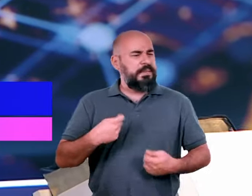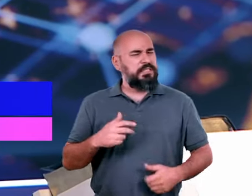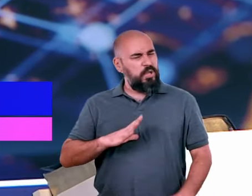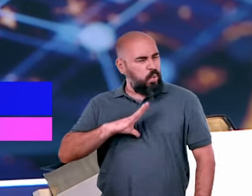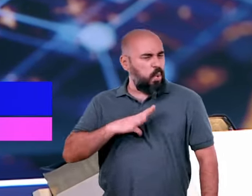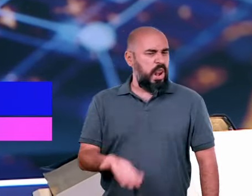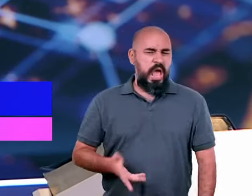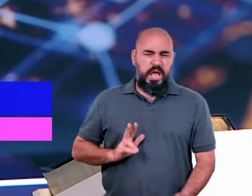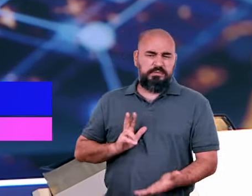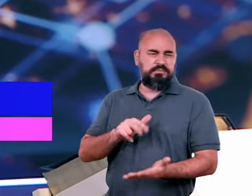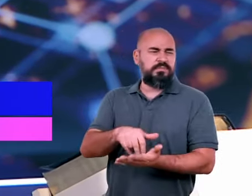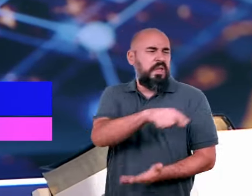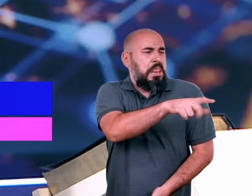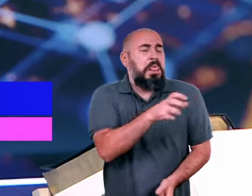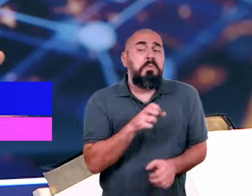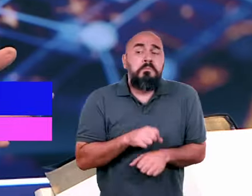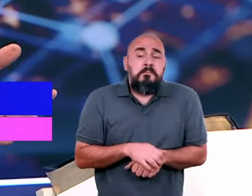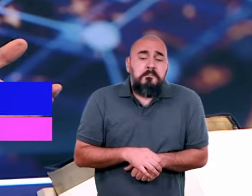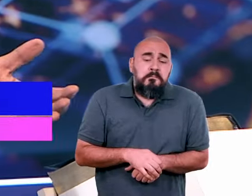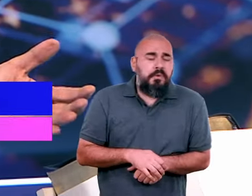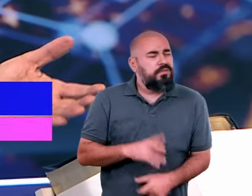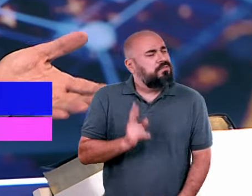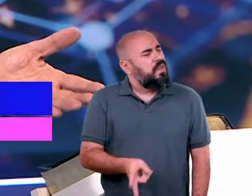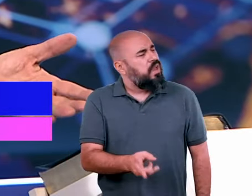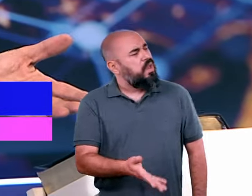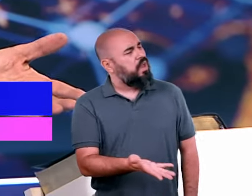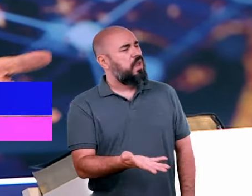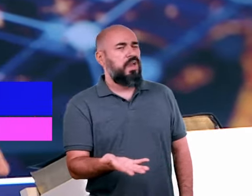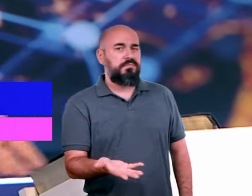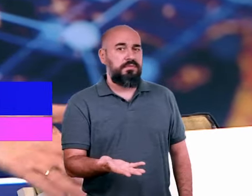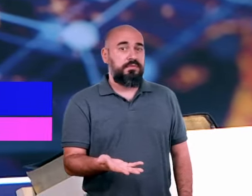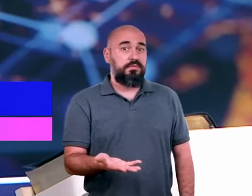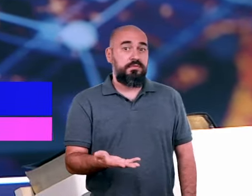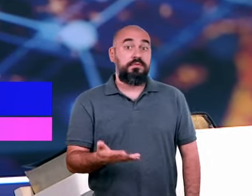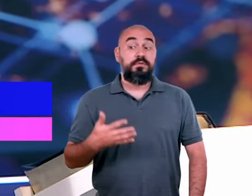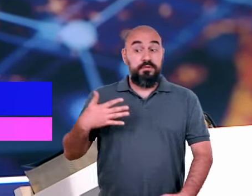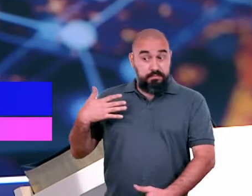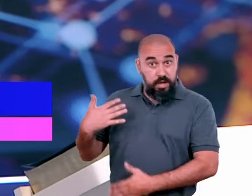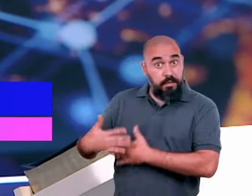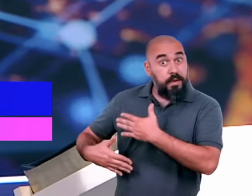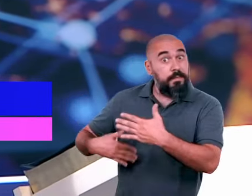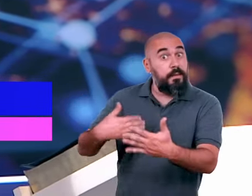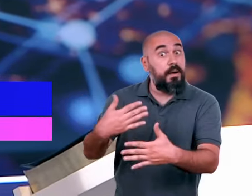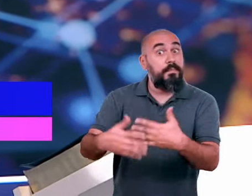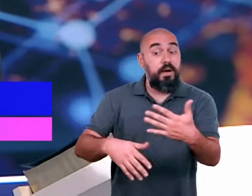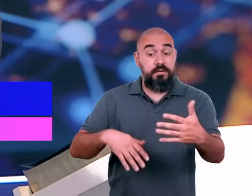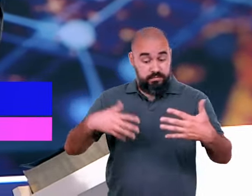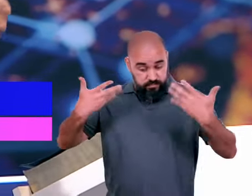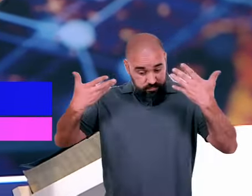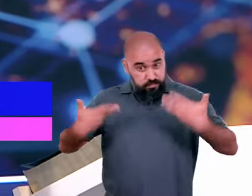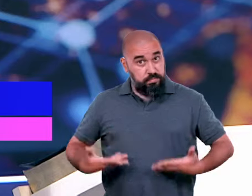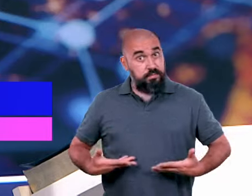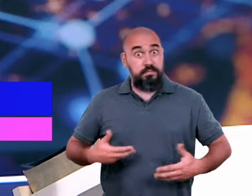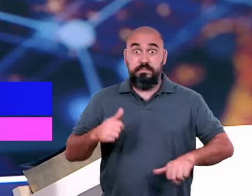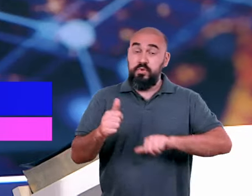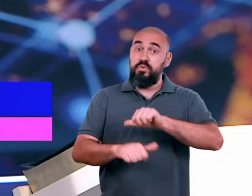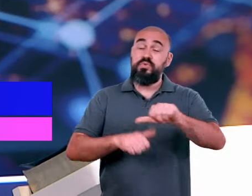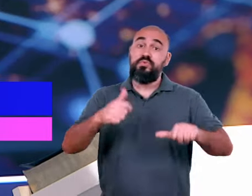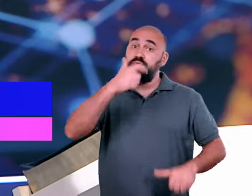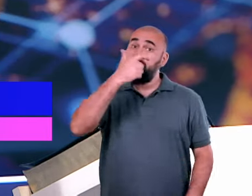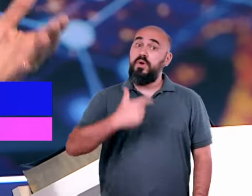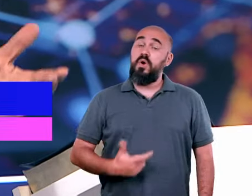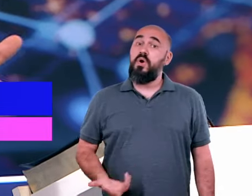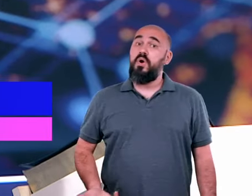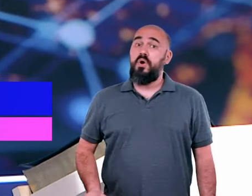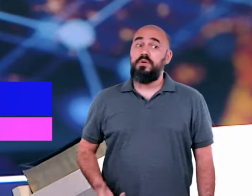mais comedido. Hoje eu vejo a bênção de Deus na minha vida, onde Deus me conduziu,